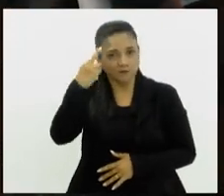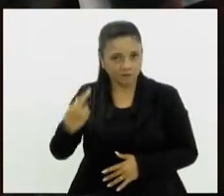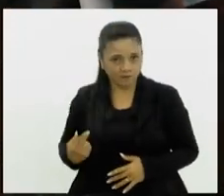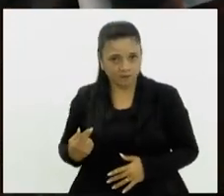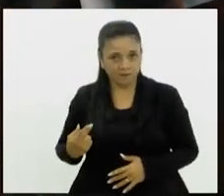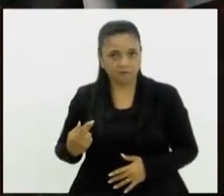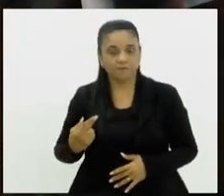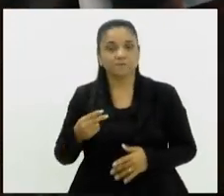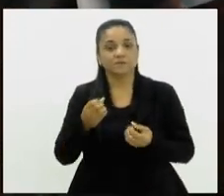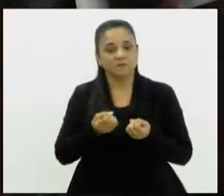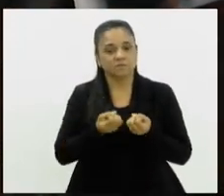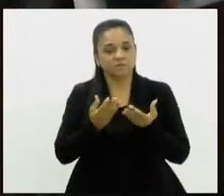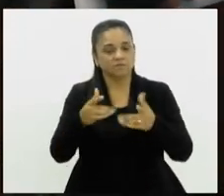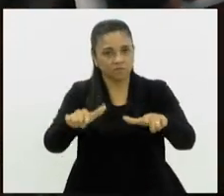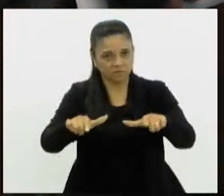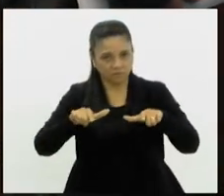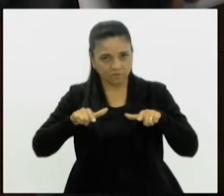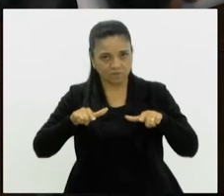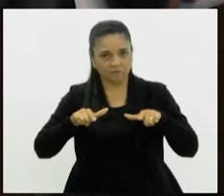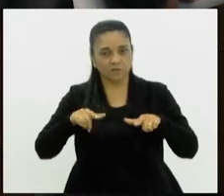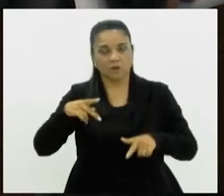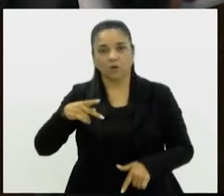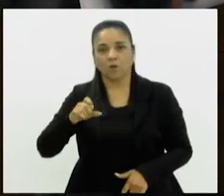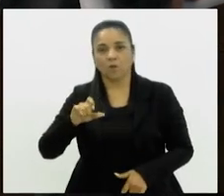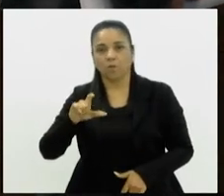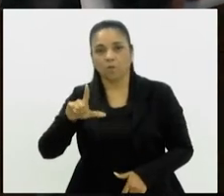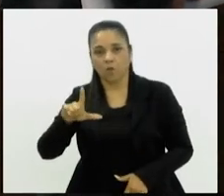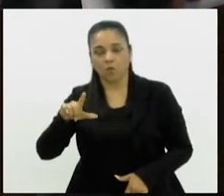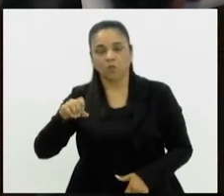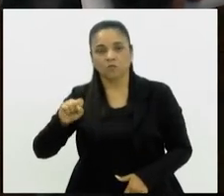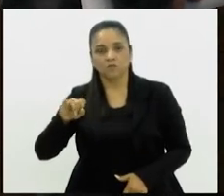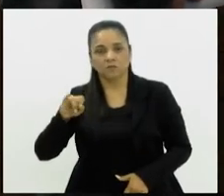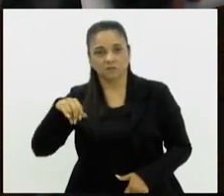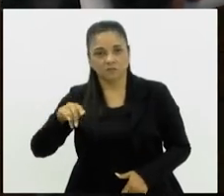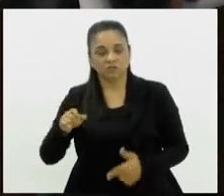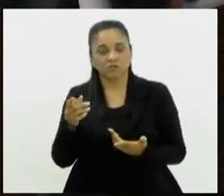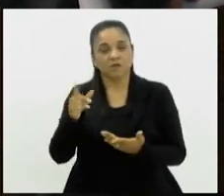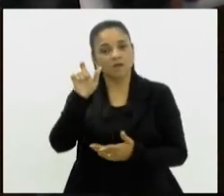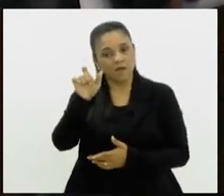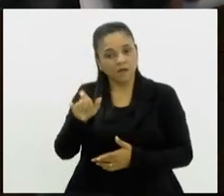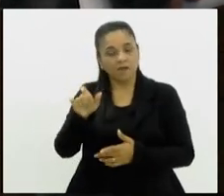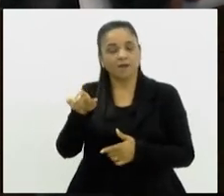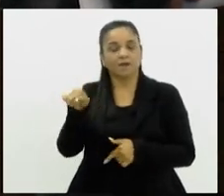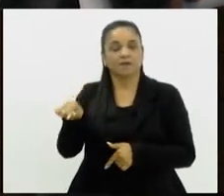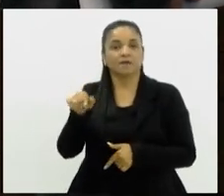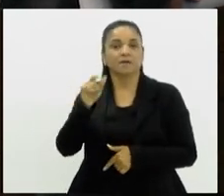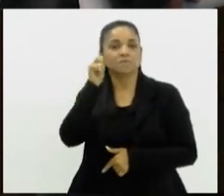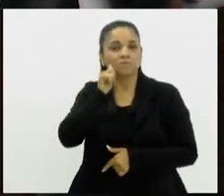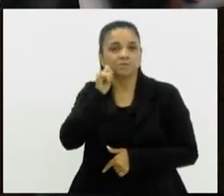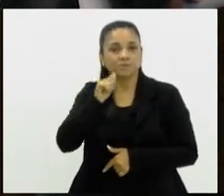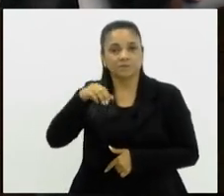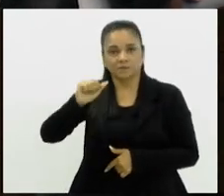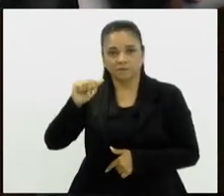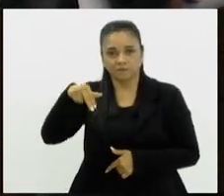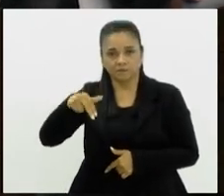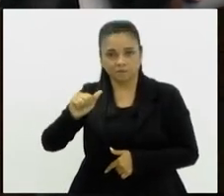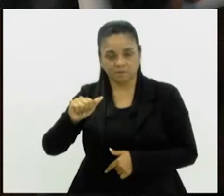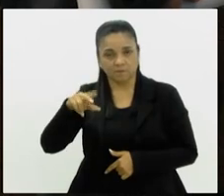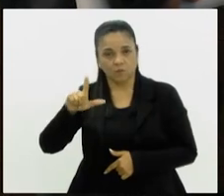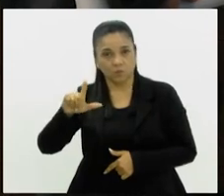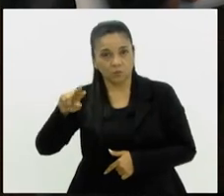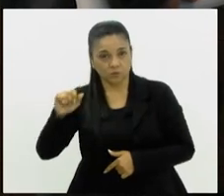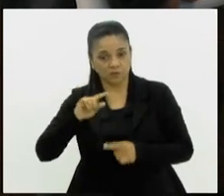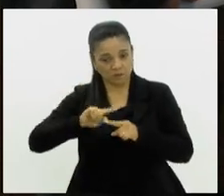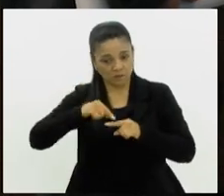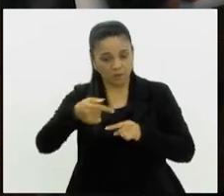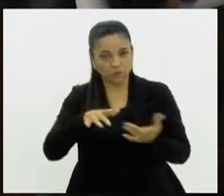que concede o diploma Paul Singer pós-mortem à Ana Lúcia da Silva e o anterior à Cozinha Solidária da